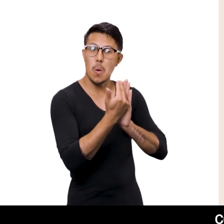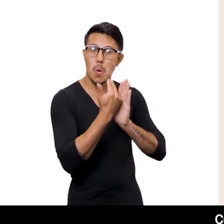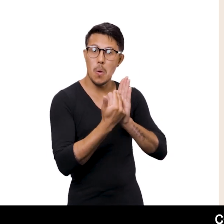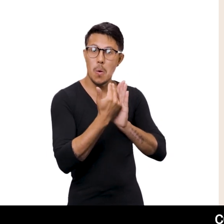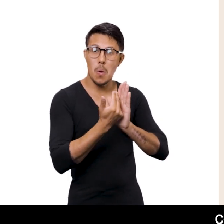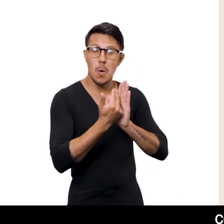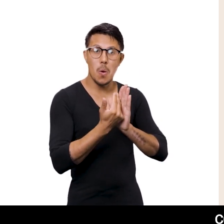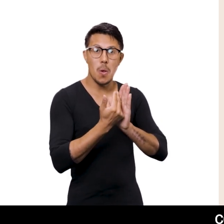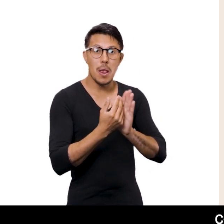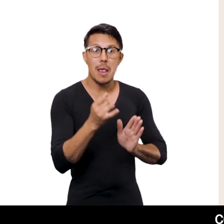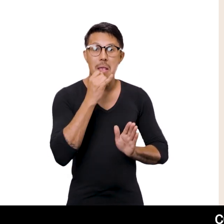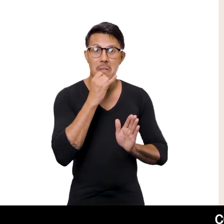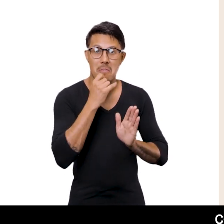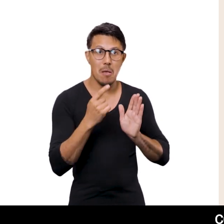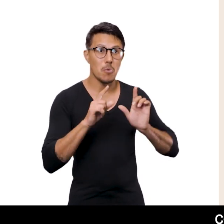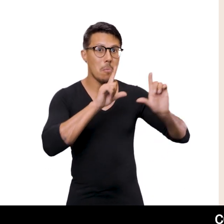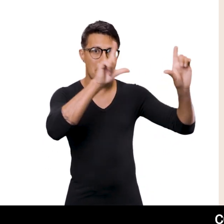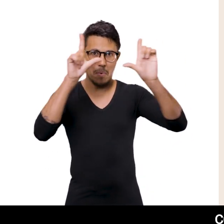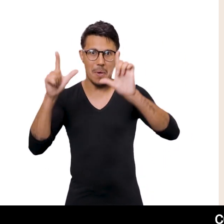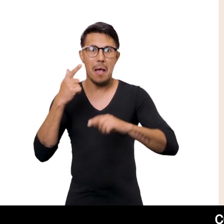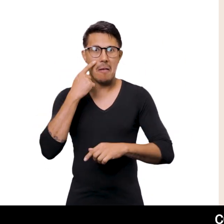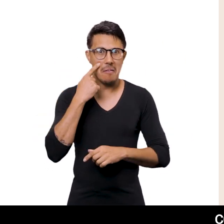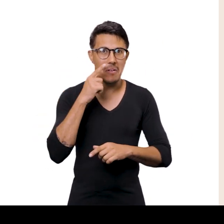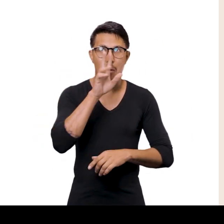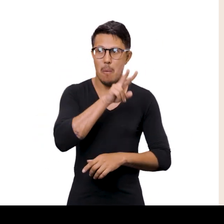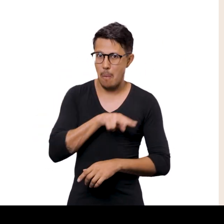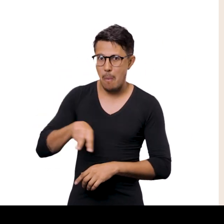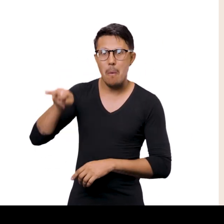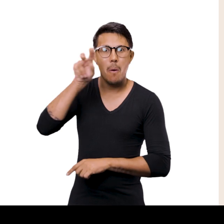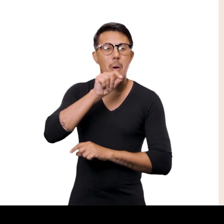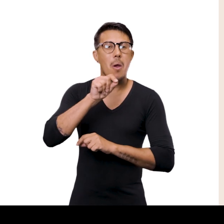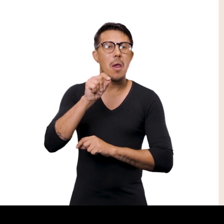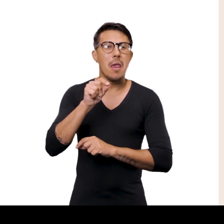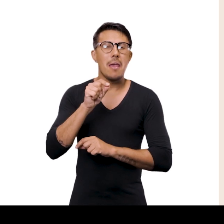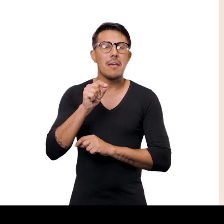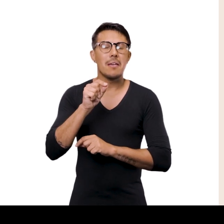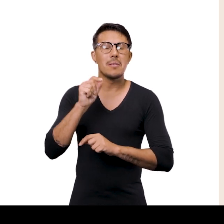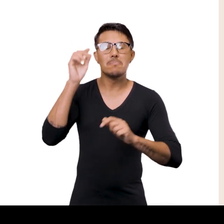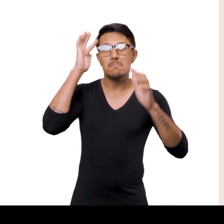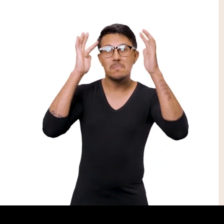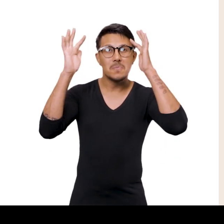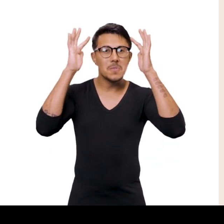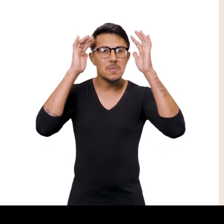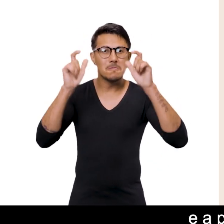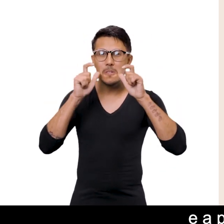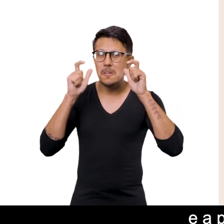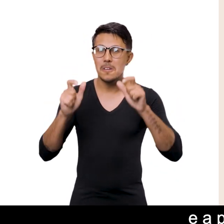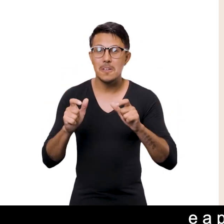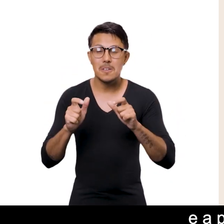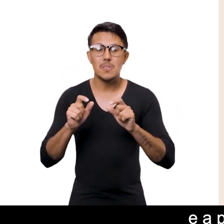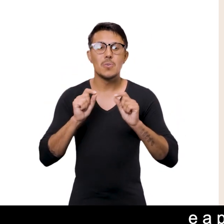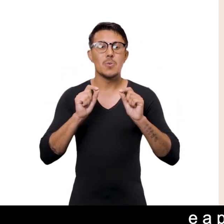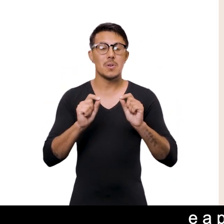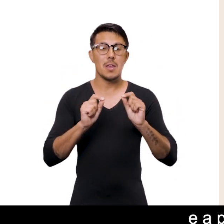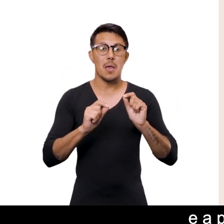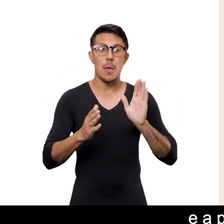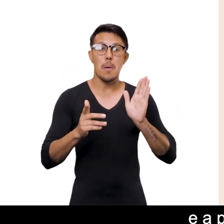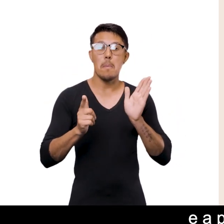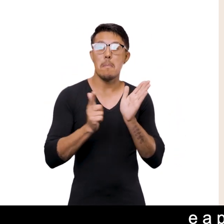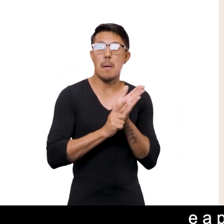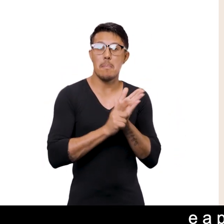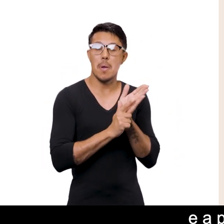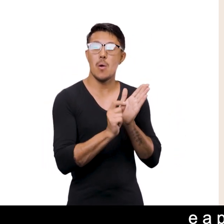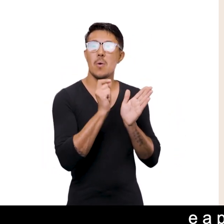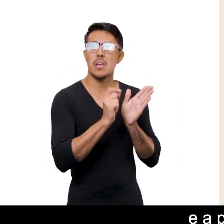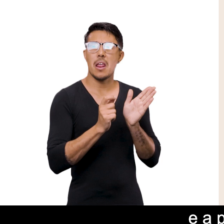desenho, como comprovam os exemplos aqui expostos. Ele era um viajante ávido e a portabilidade do